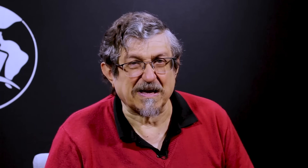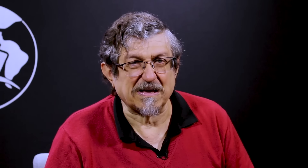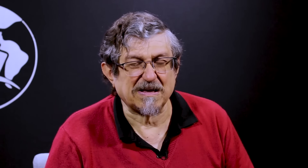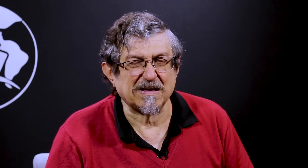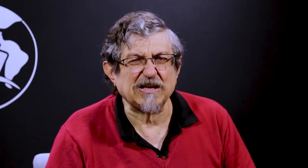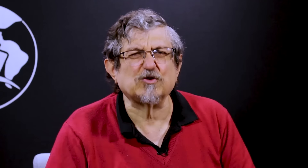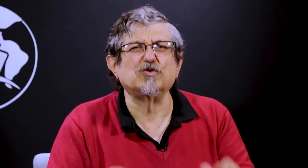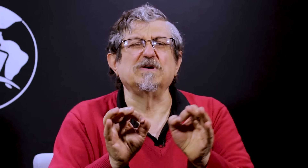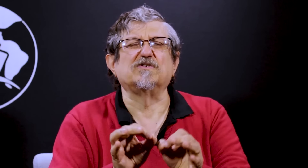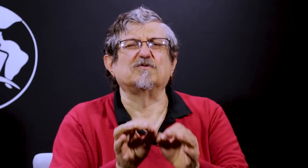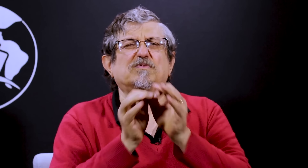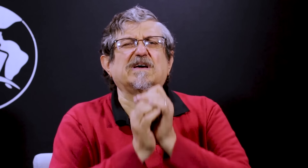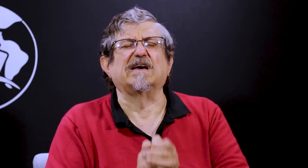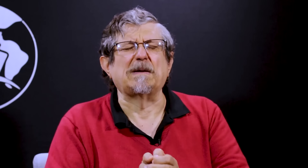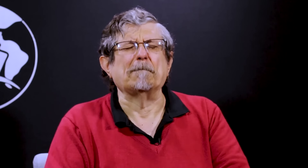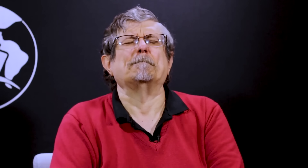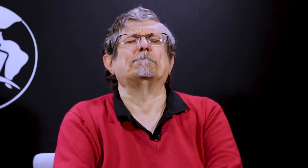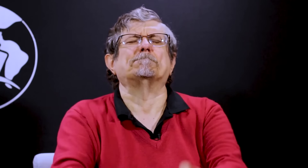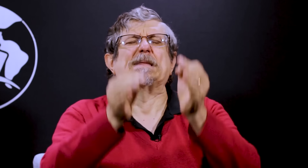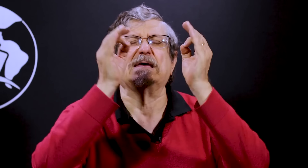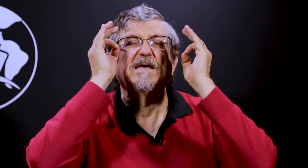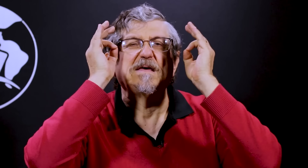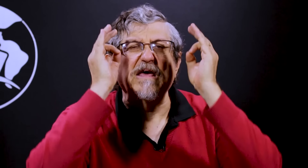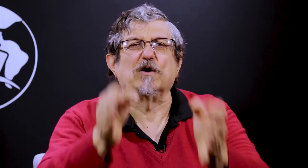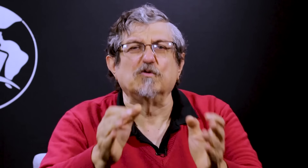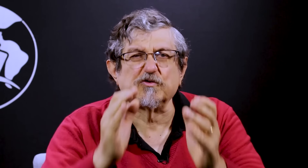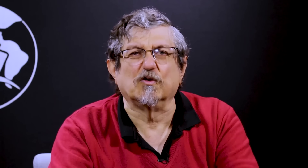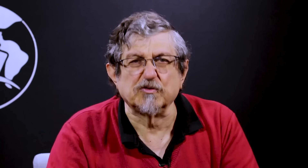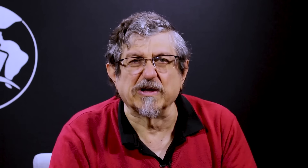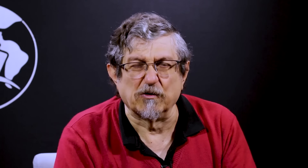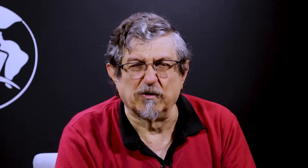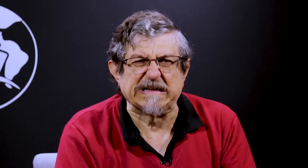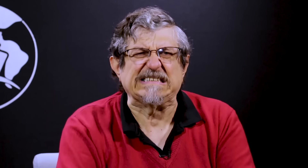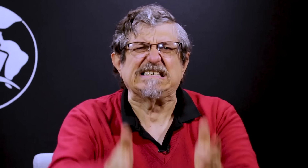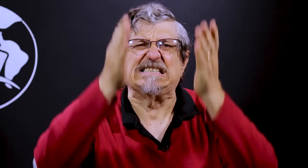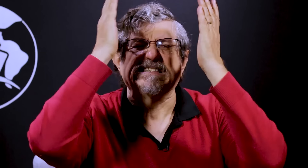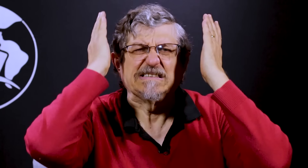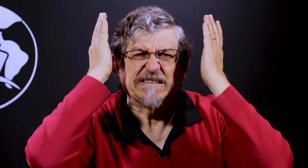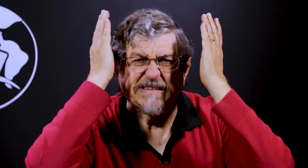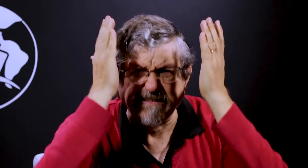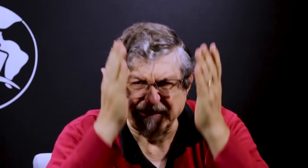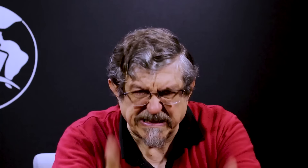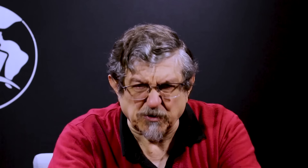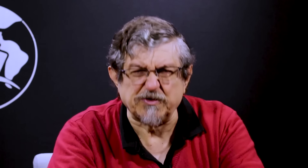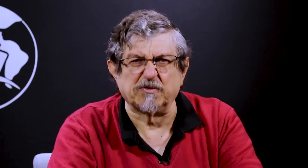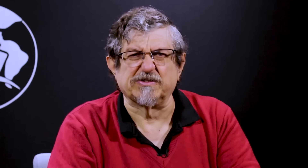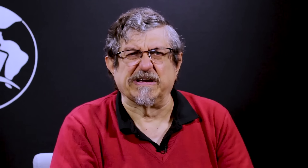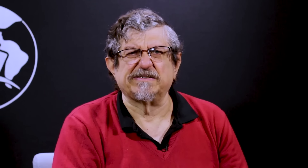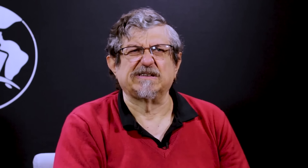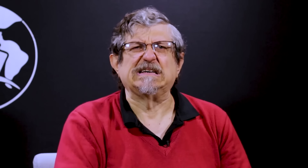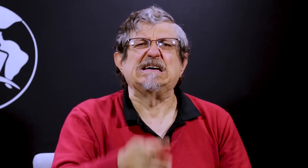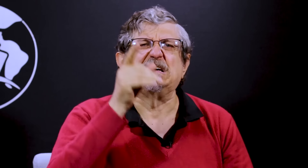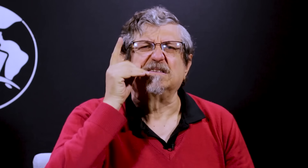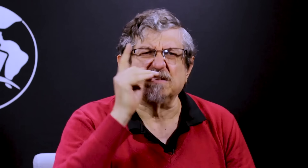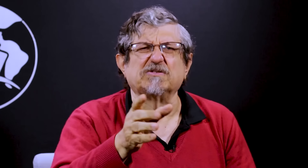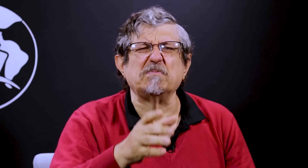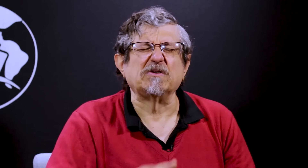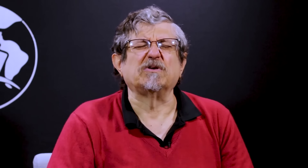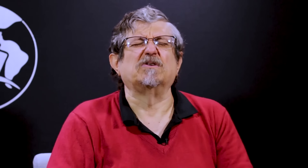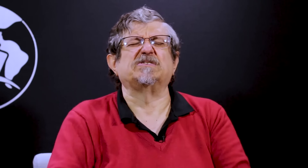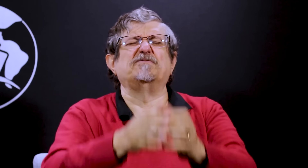foi e tudo isso por eu sou o senhor Deus de vocês